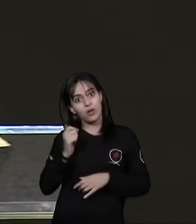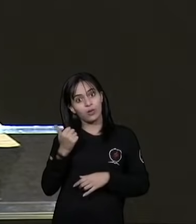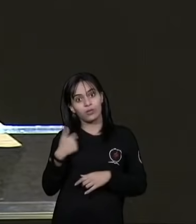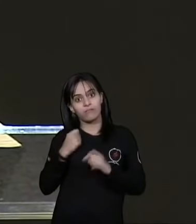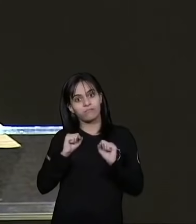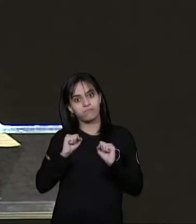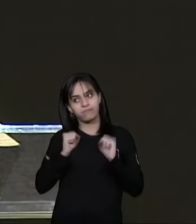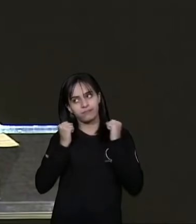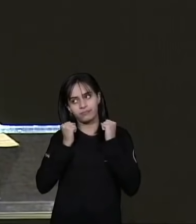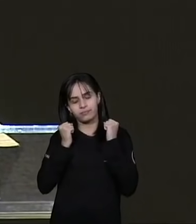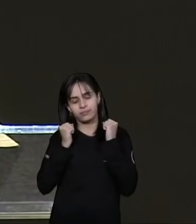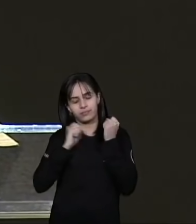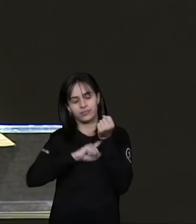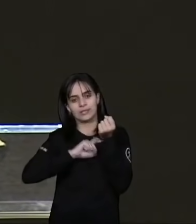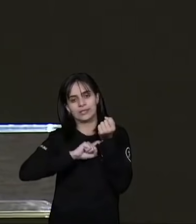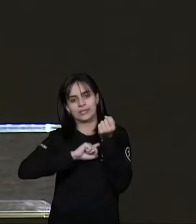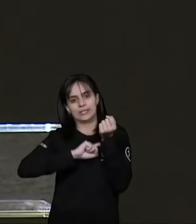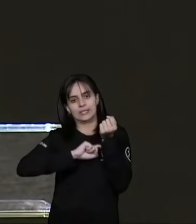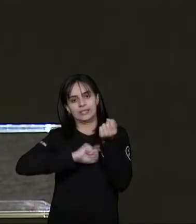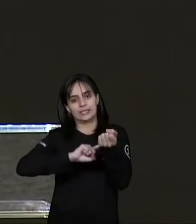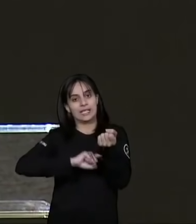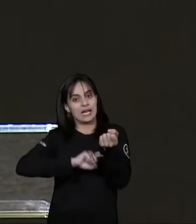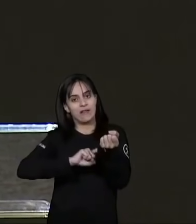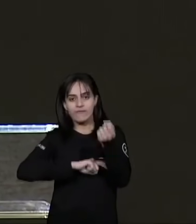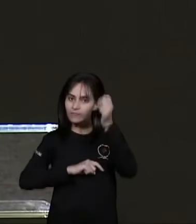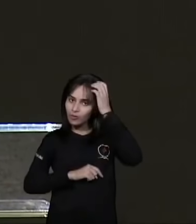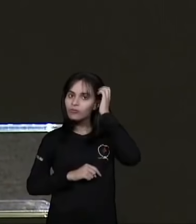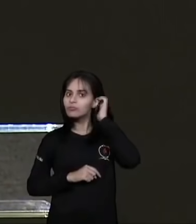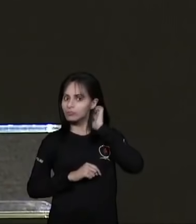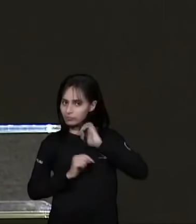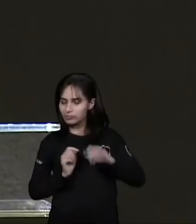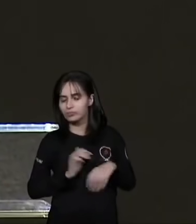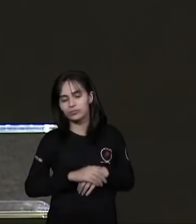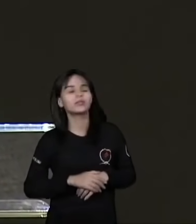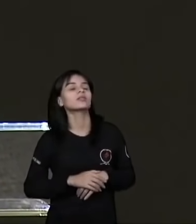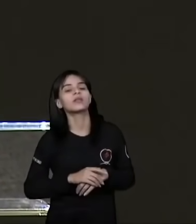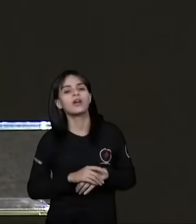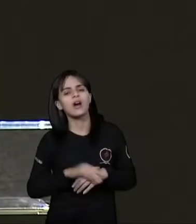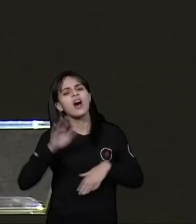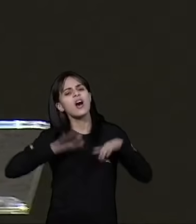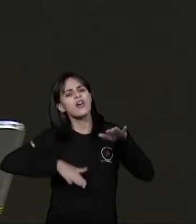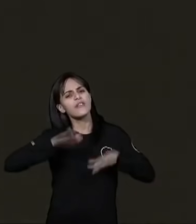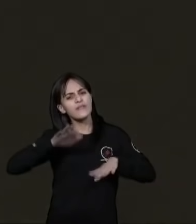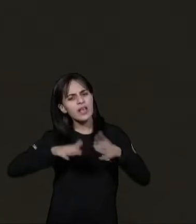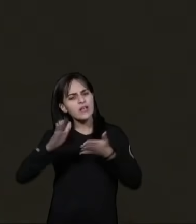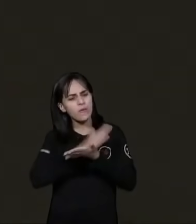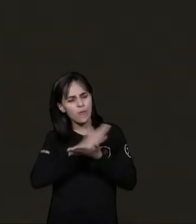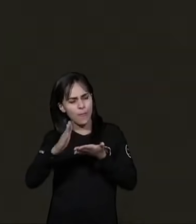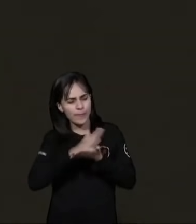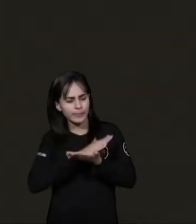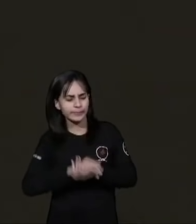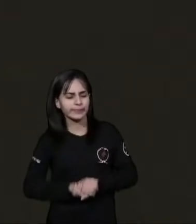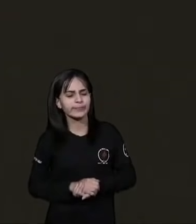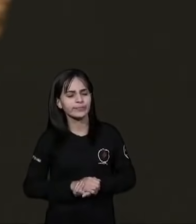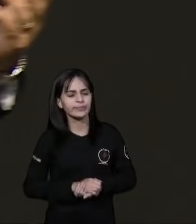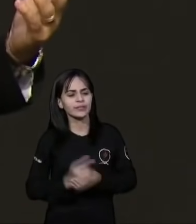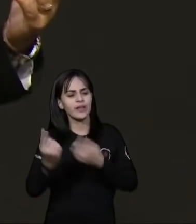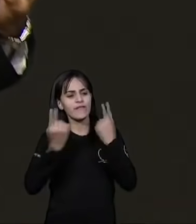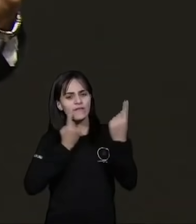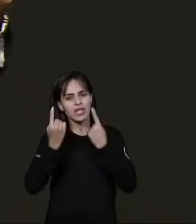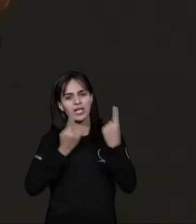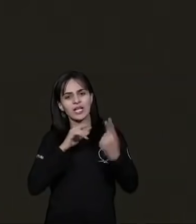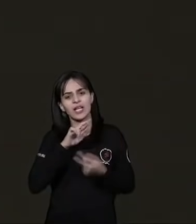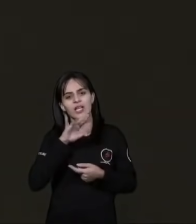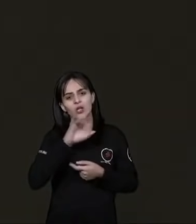Psicótico de tanta atenção que eu passei algumas vezes na Avenida